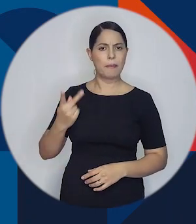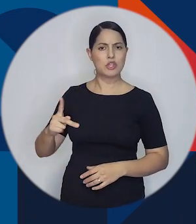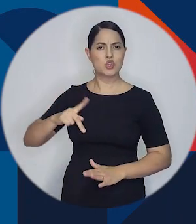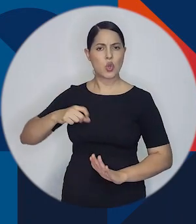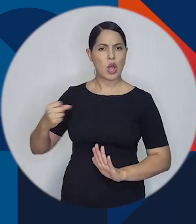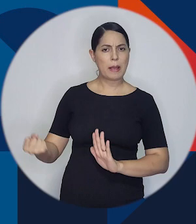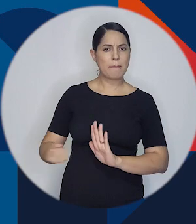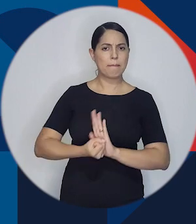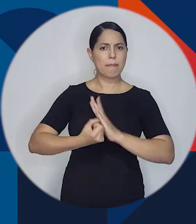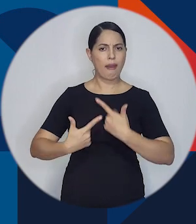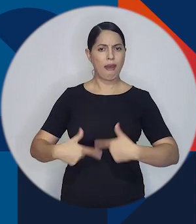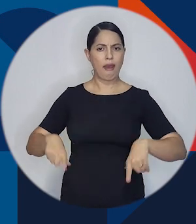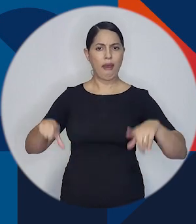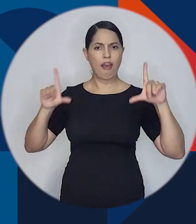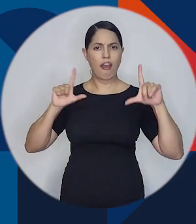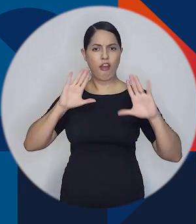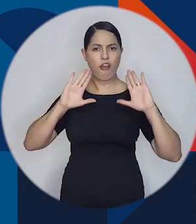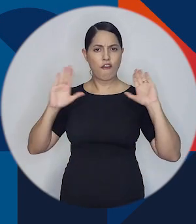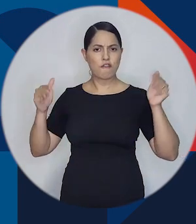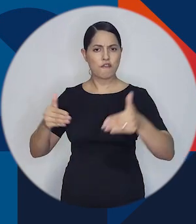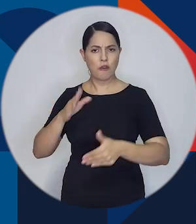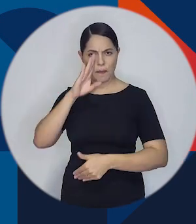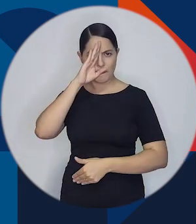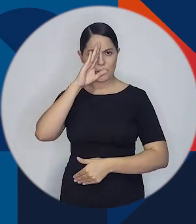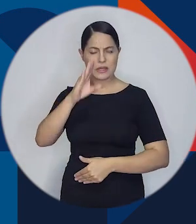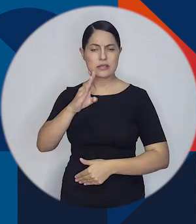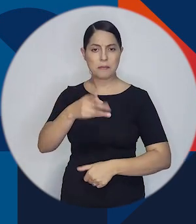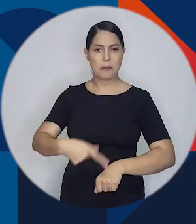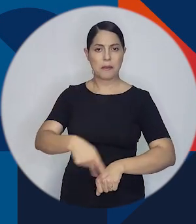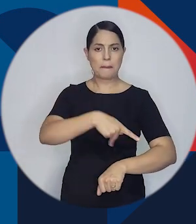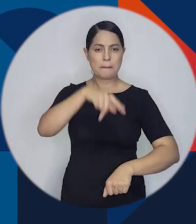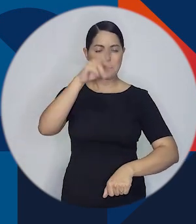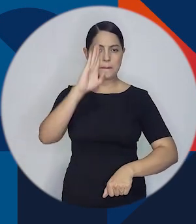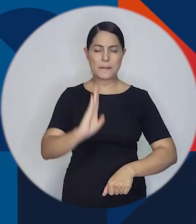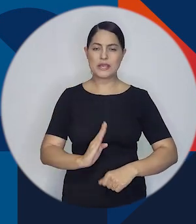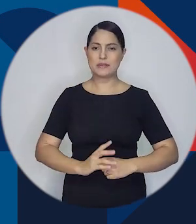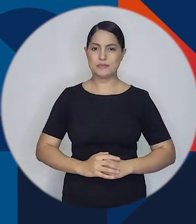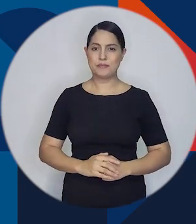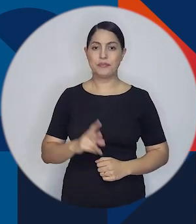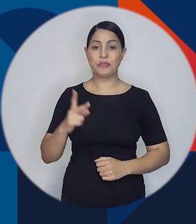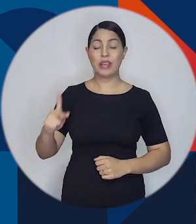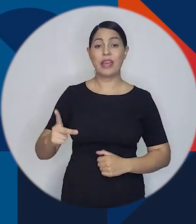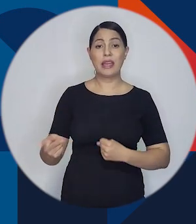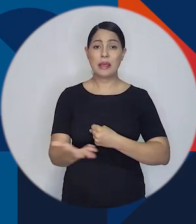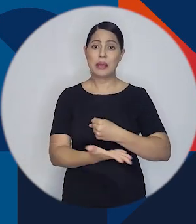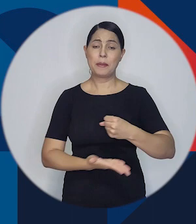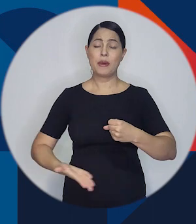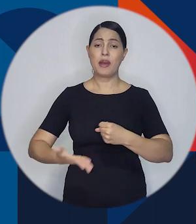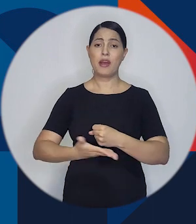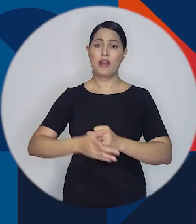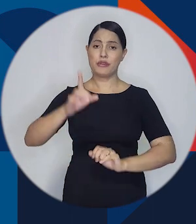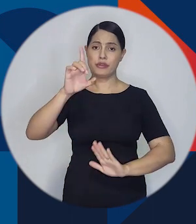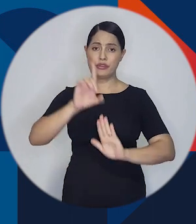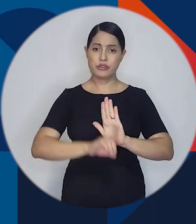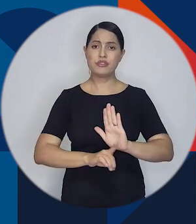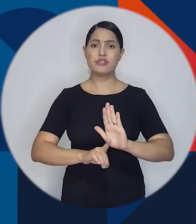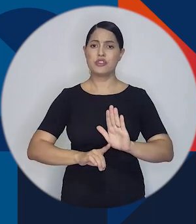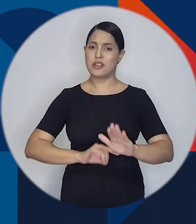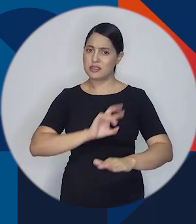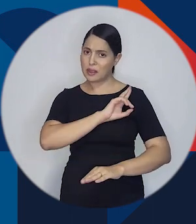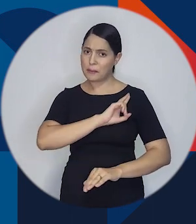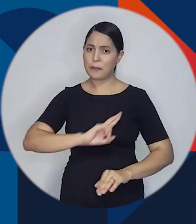país. Pode ser considerado como fundador das bases da República Brasileira, dos fundamentos e